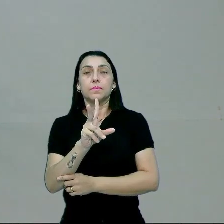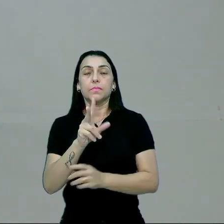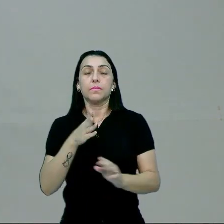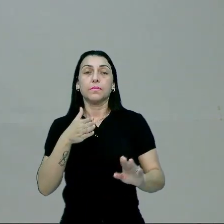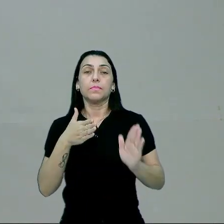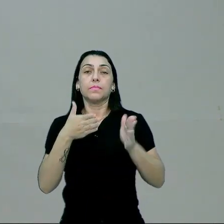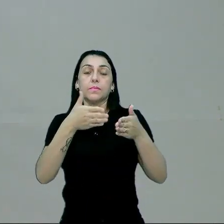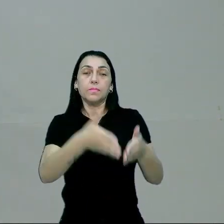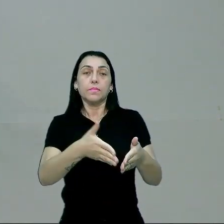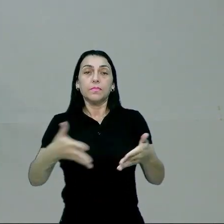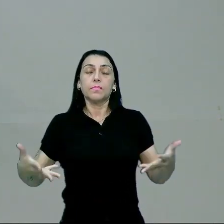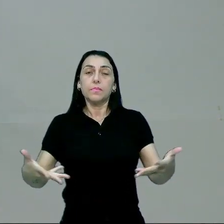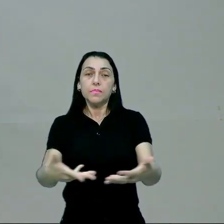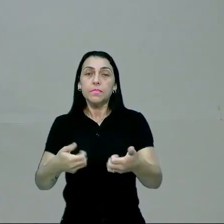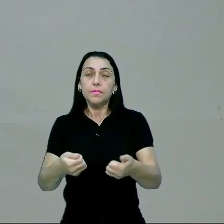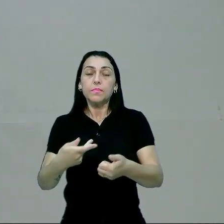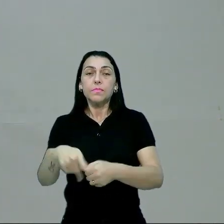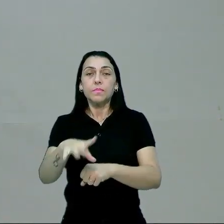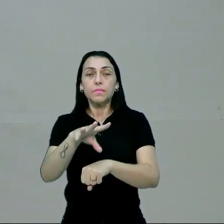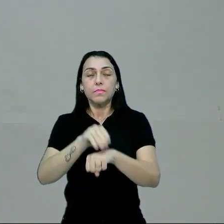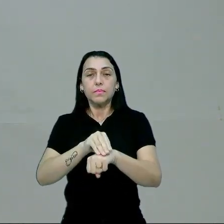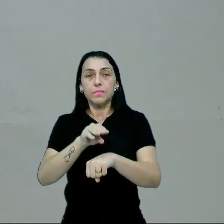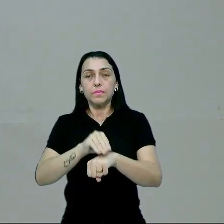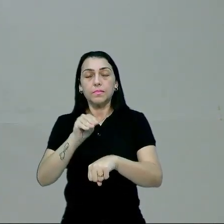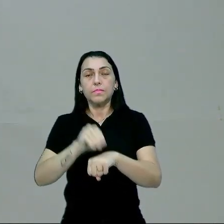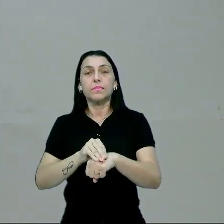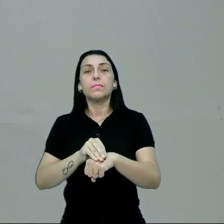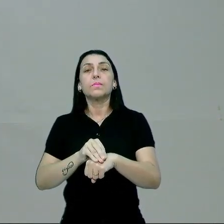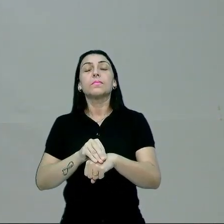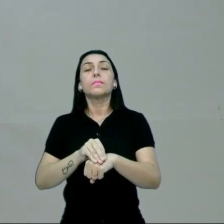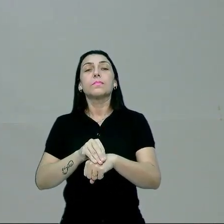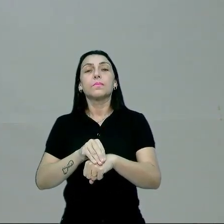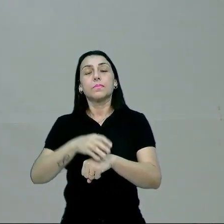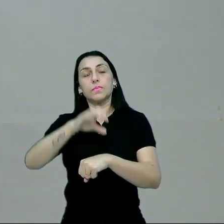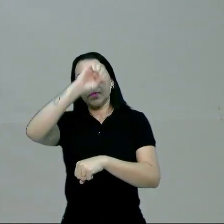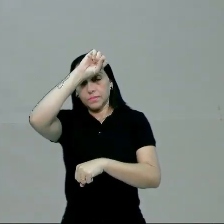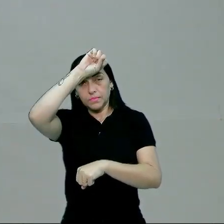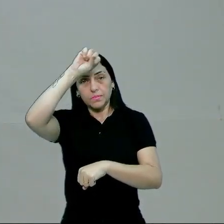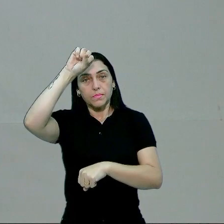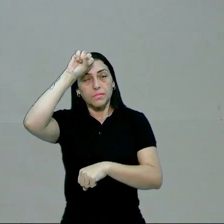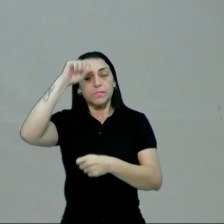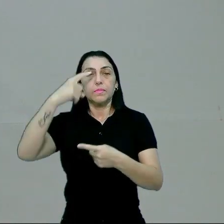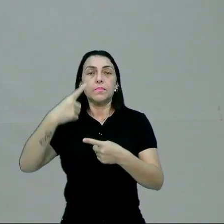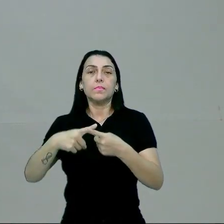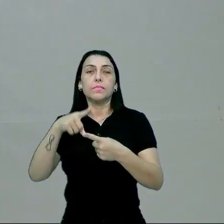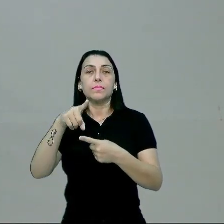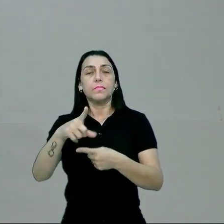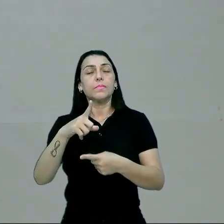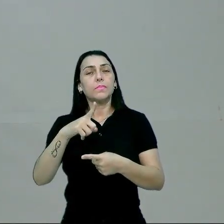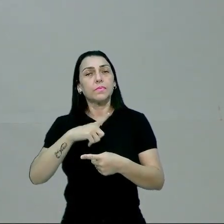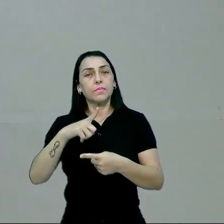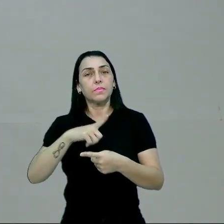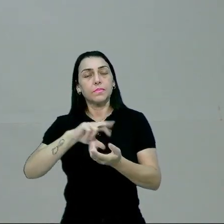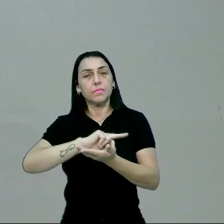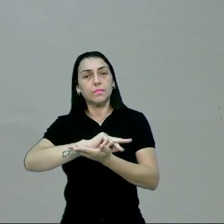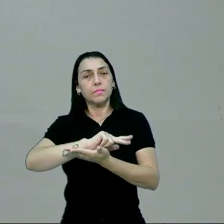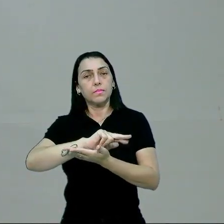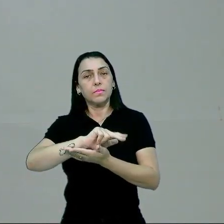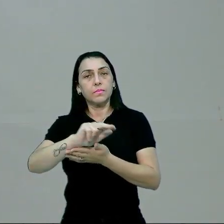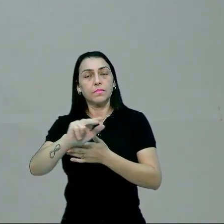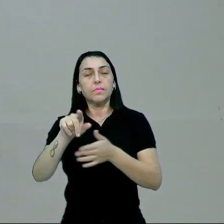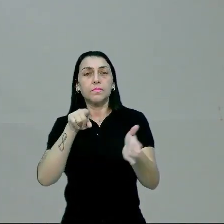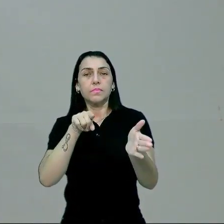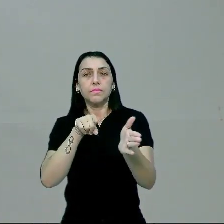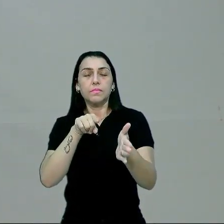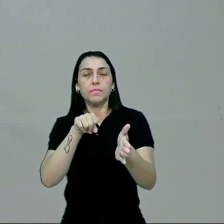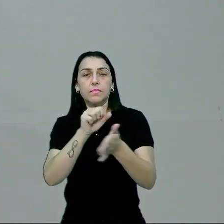fortalecer, aprimorar os seus conhecimentos na área da sociologia, porque você dispõe de uma série de